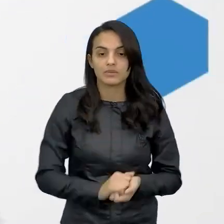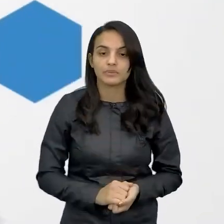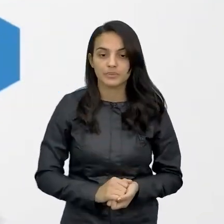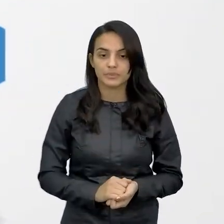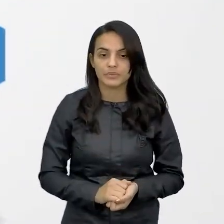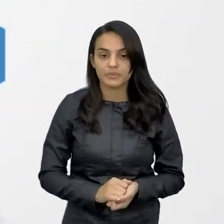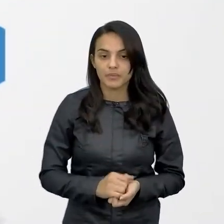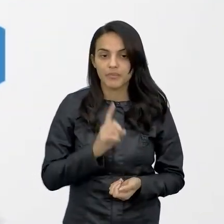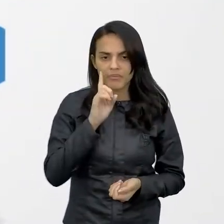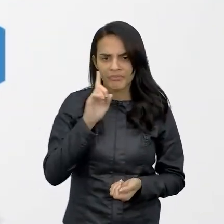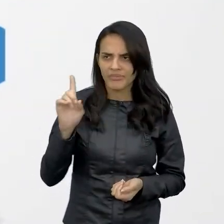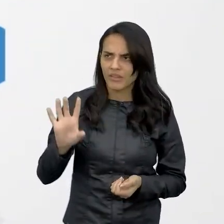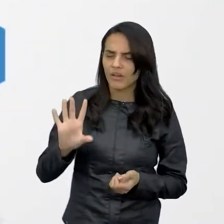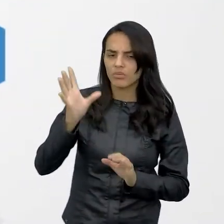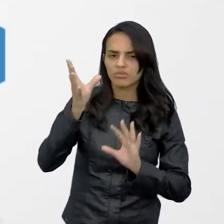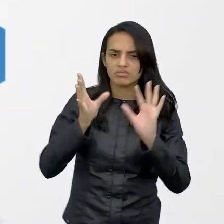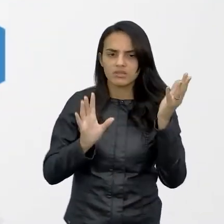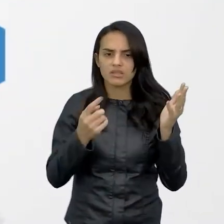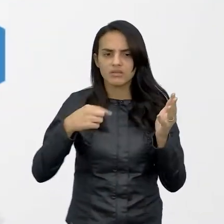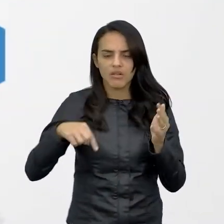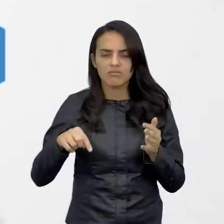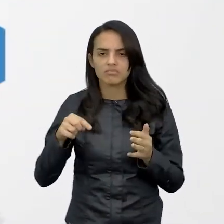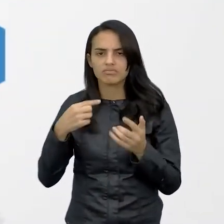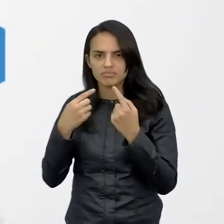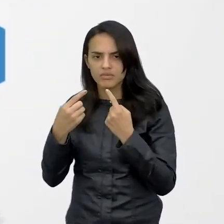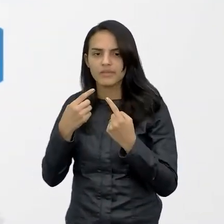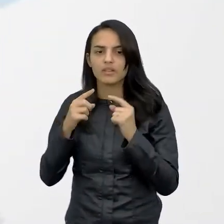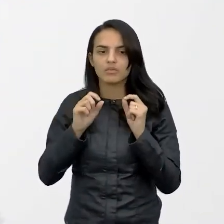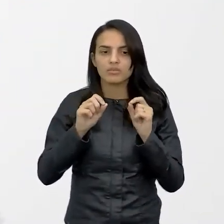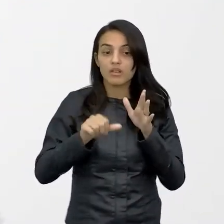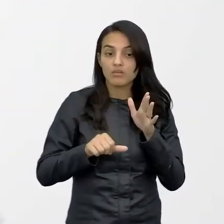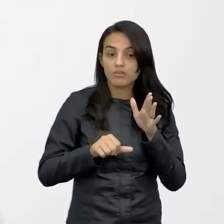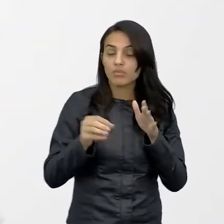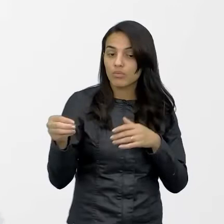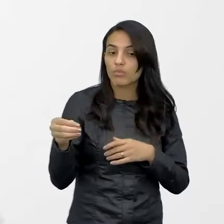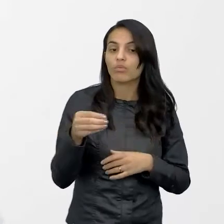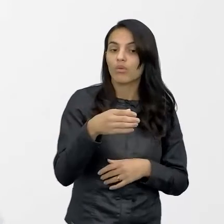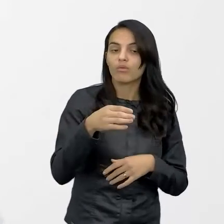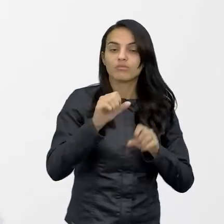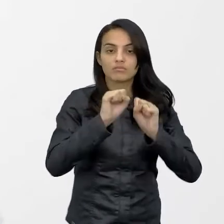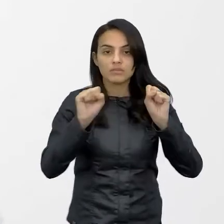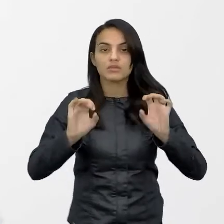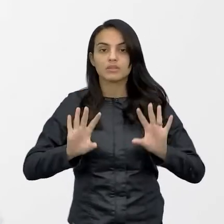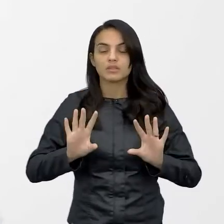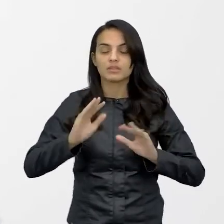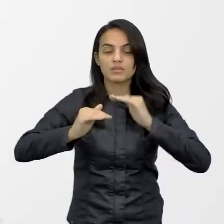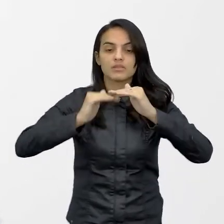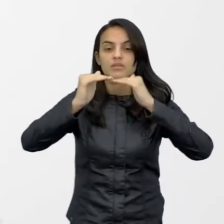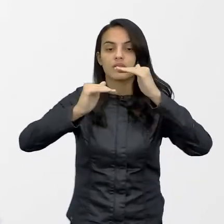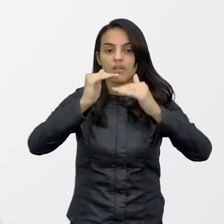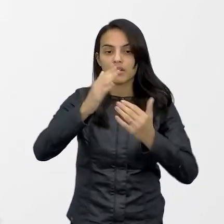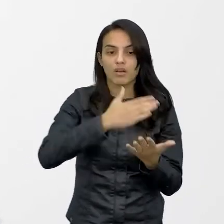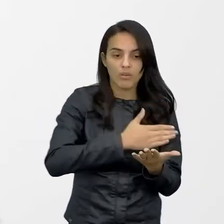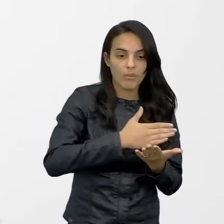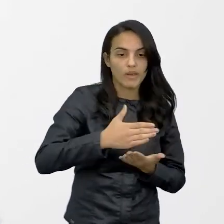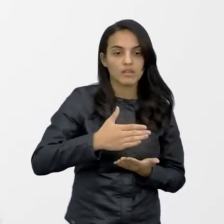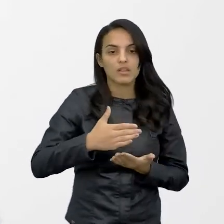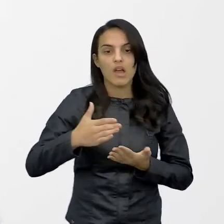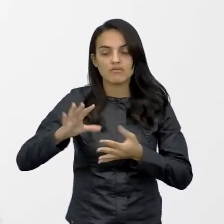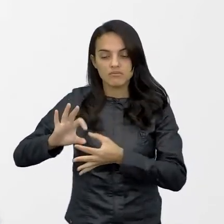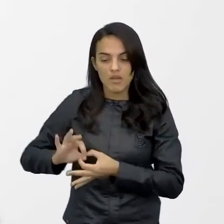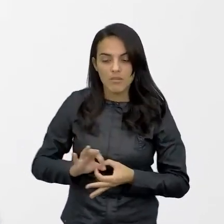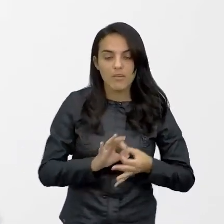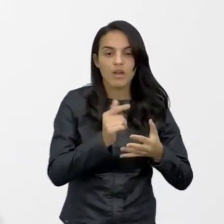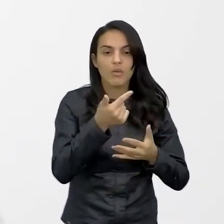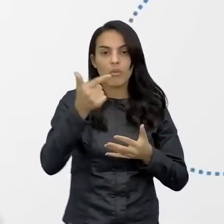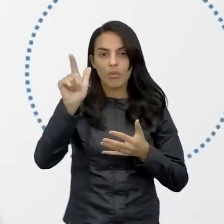Com os fenômenos emergentes que iremos discutir, um novo nível de sistema se desenvolve, e que então começa a interagir com outros